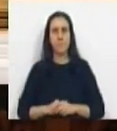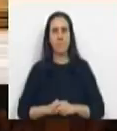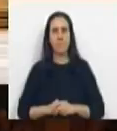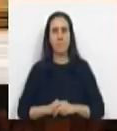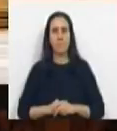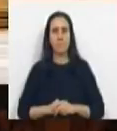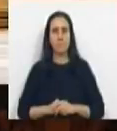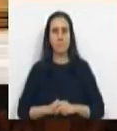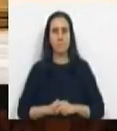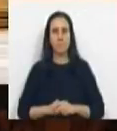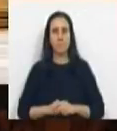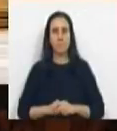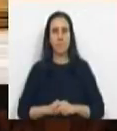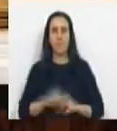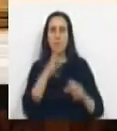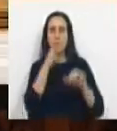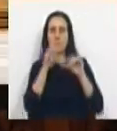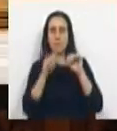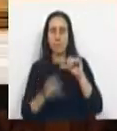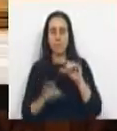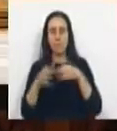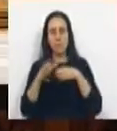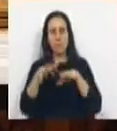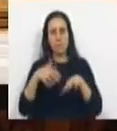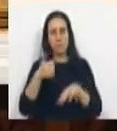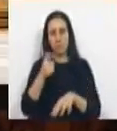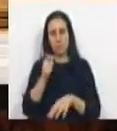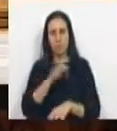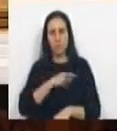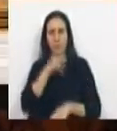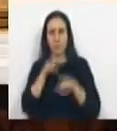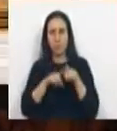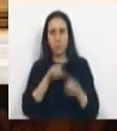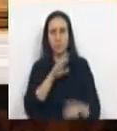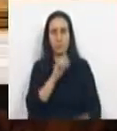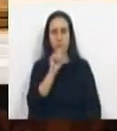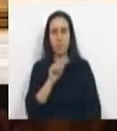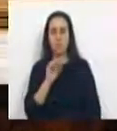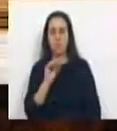Tem agora a palavra, em nome do Grupo Parlamentar do Bloco de Esquerda, o Sr. Deputado José Soeiro. Faz favor.